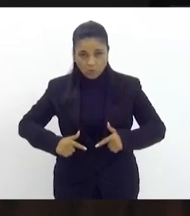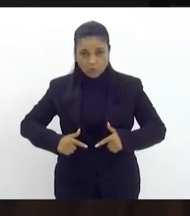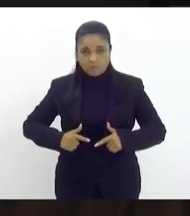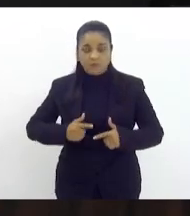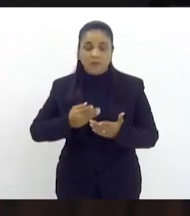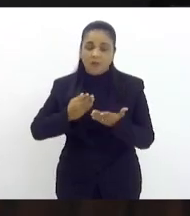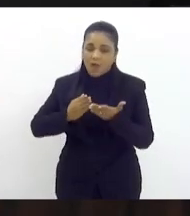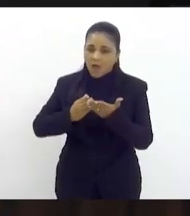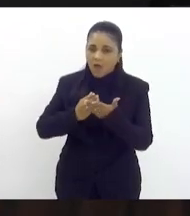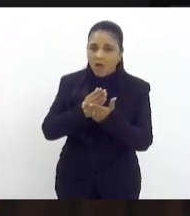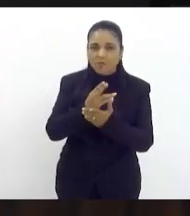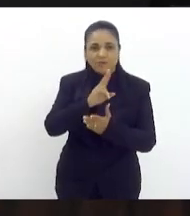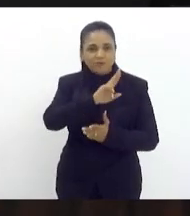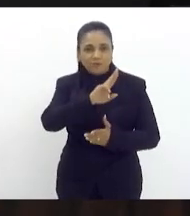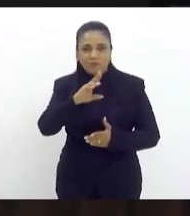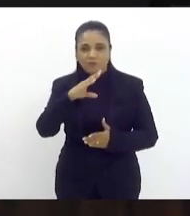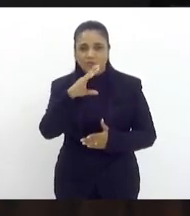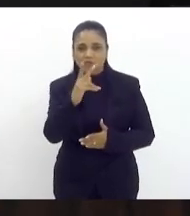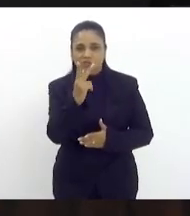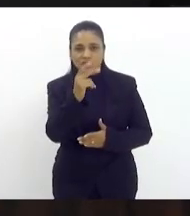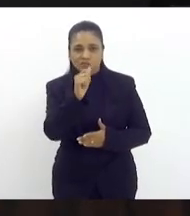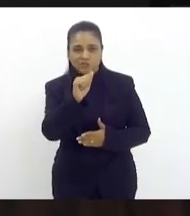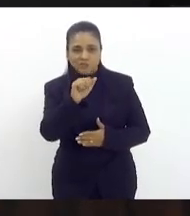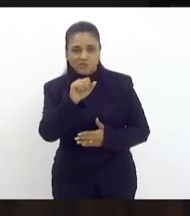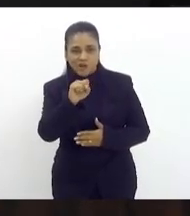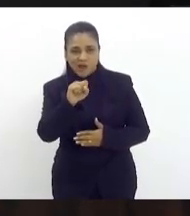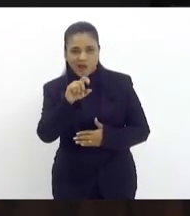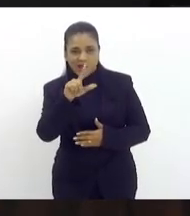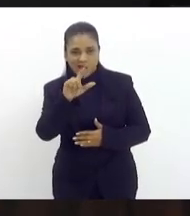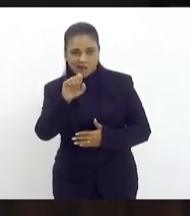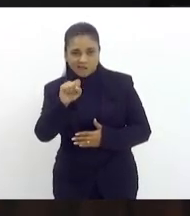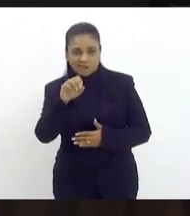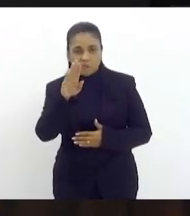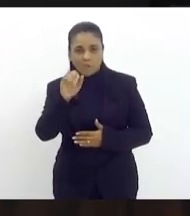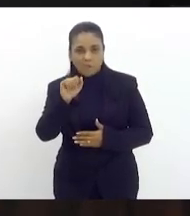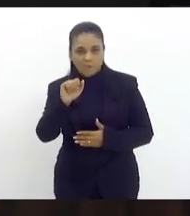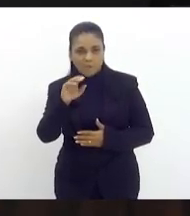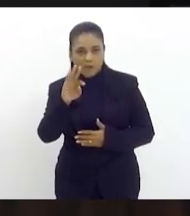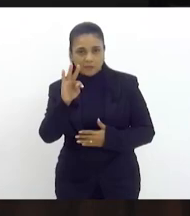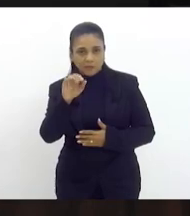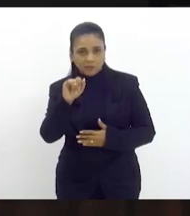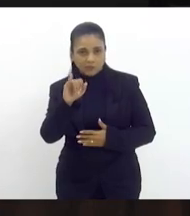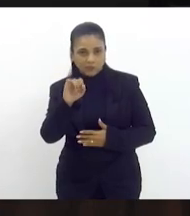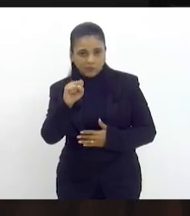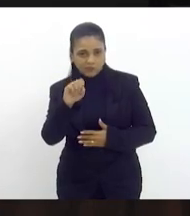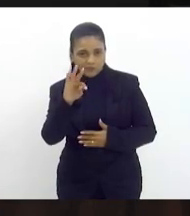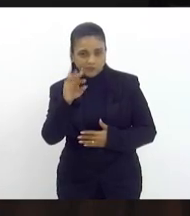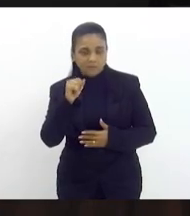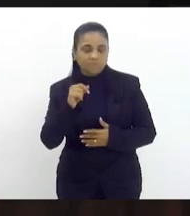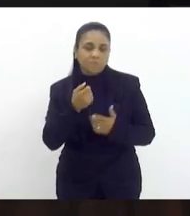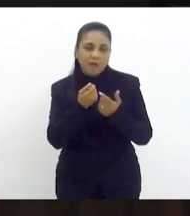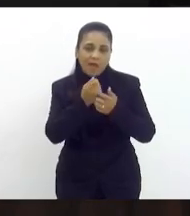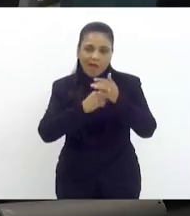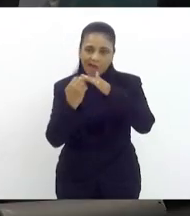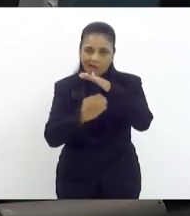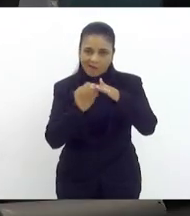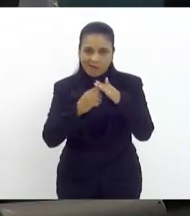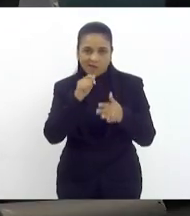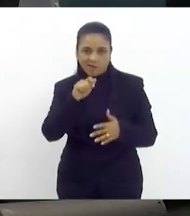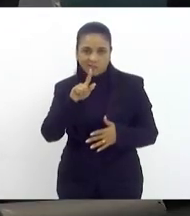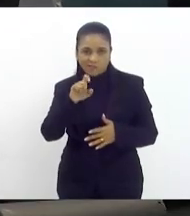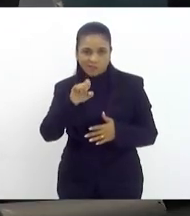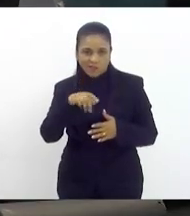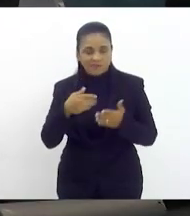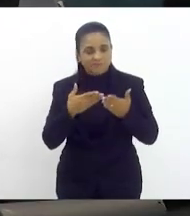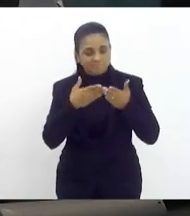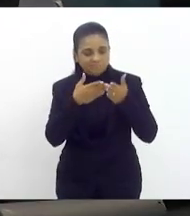aprovado o nome de Charles Batista da Silva como conselheiro da Agência Reguladora de Serviços Públicos concedidos de transporte